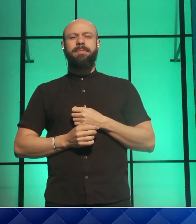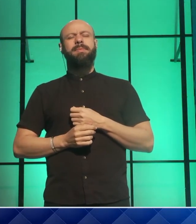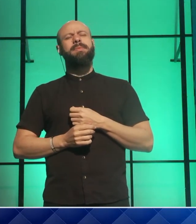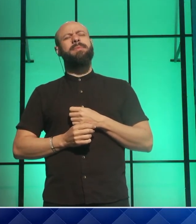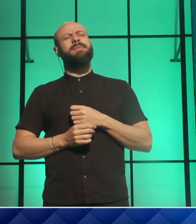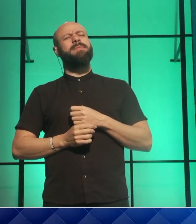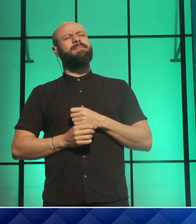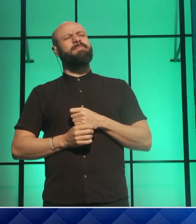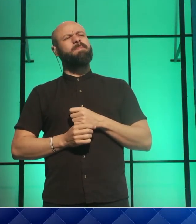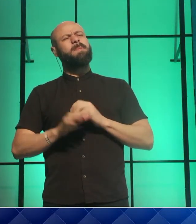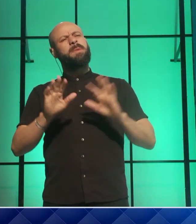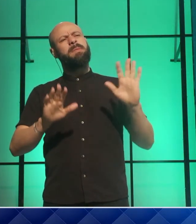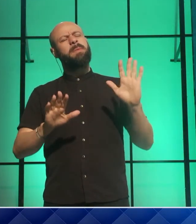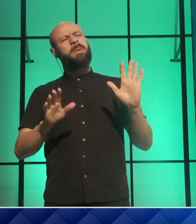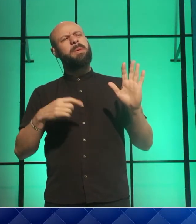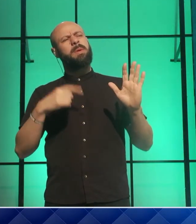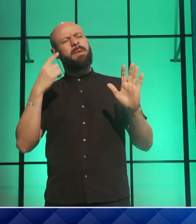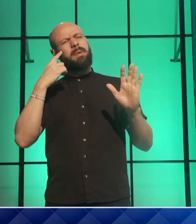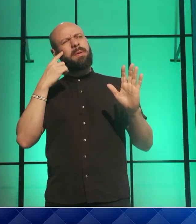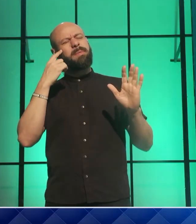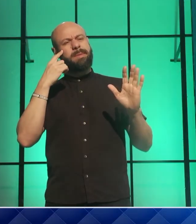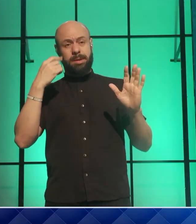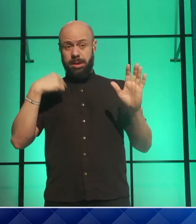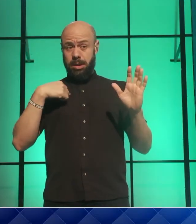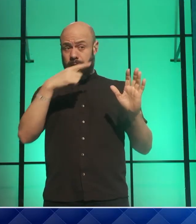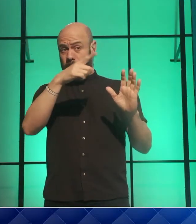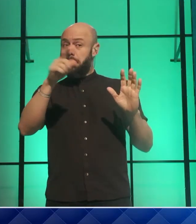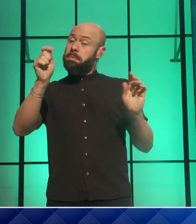Talvez você, assim como eu,